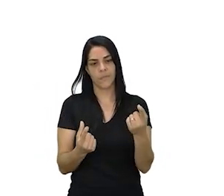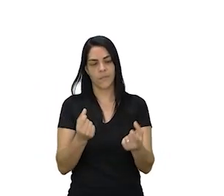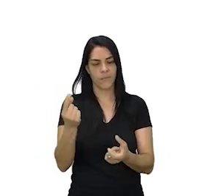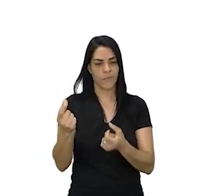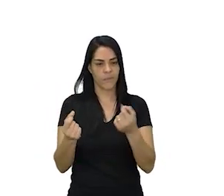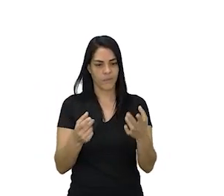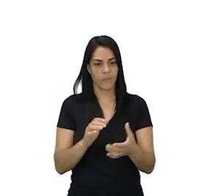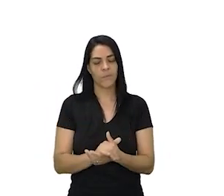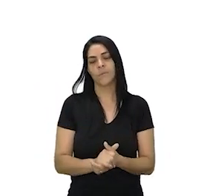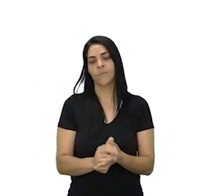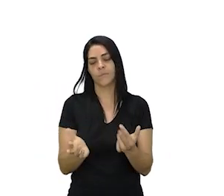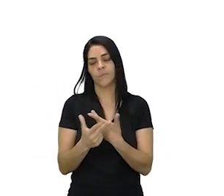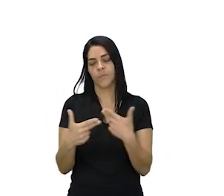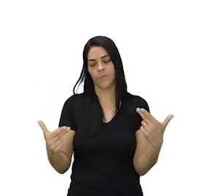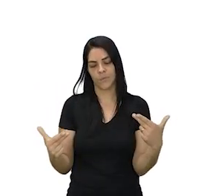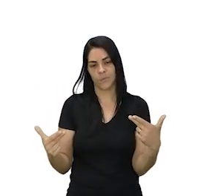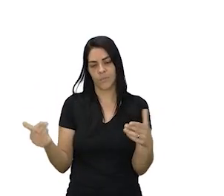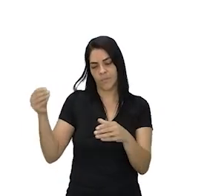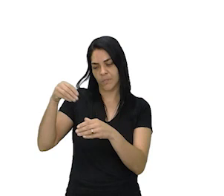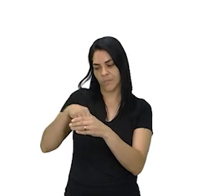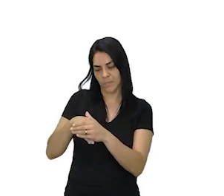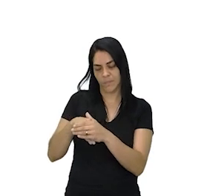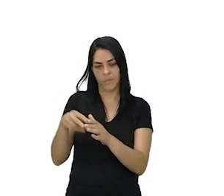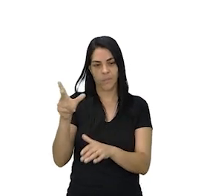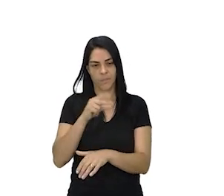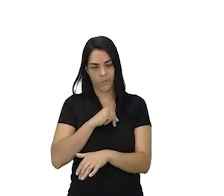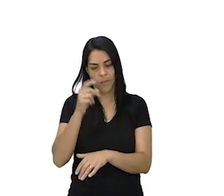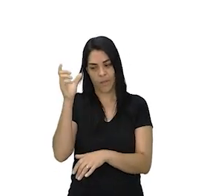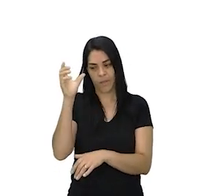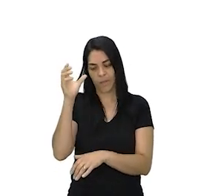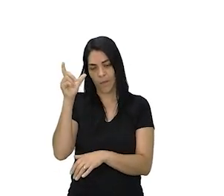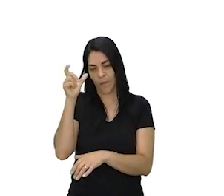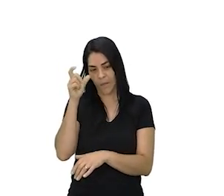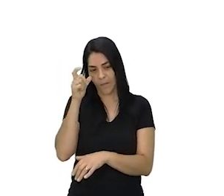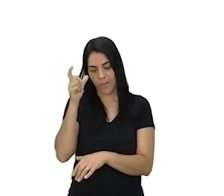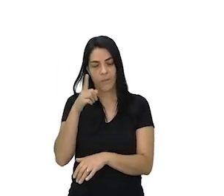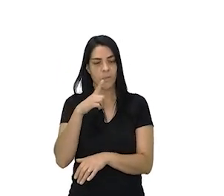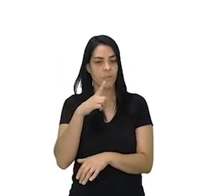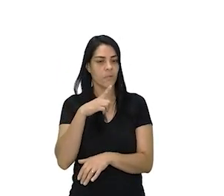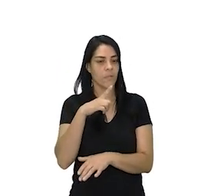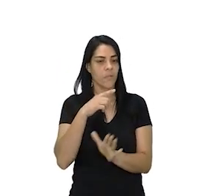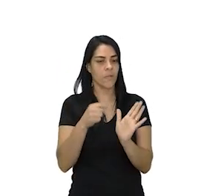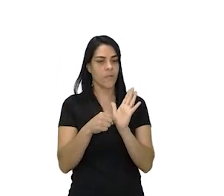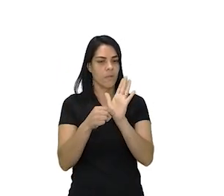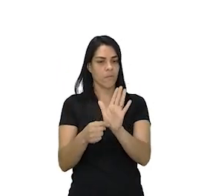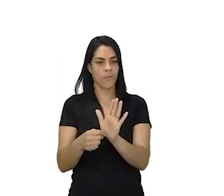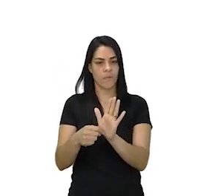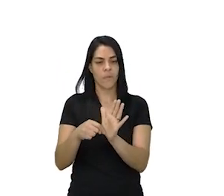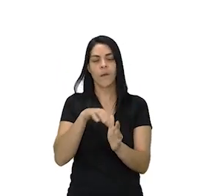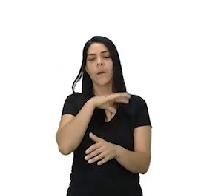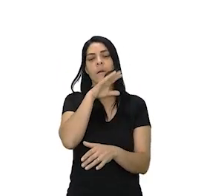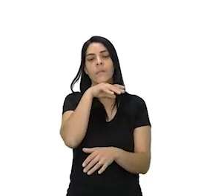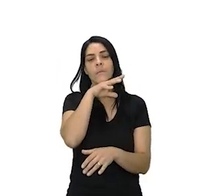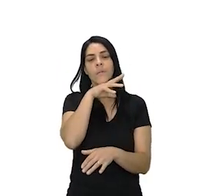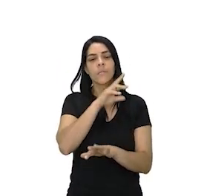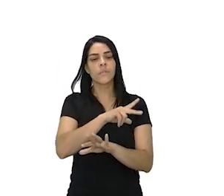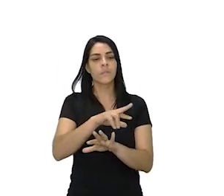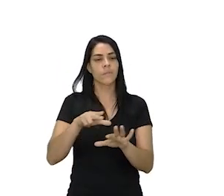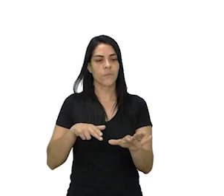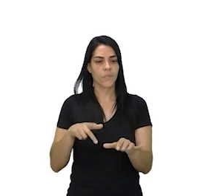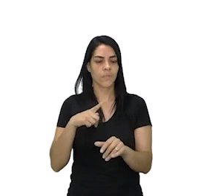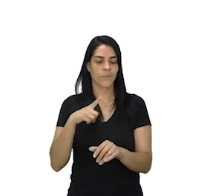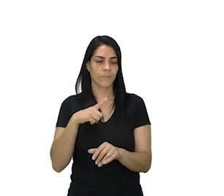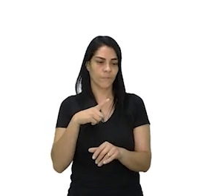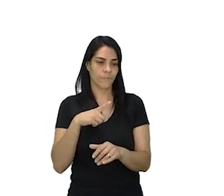esse mapa é um mapa bem interessante, né? Aparecem ali diversos animais. Aqui